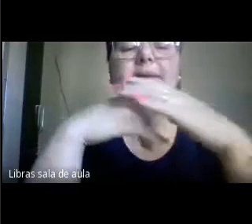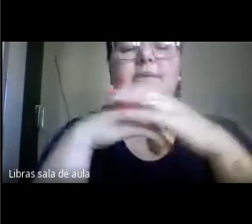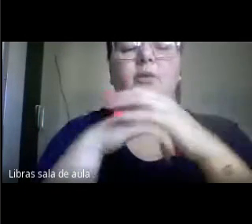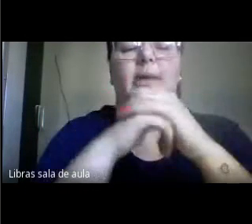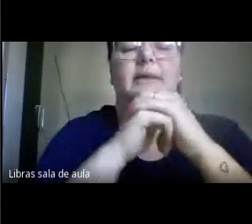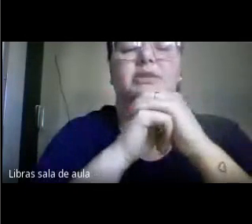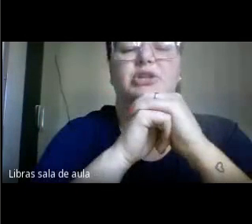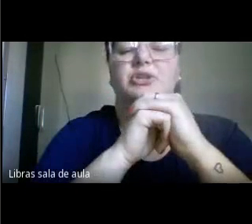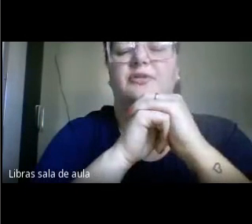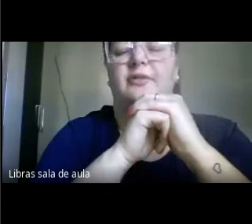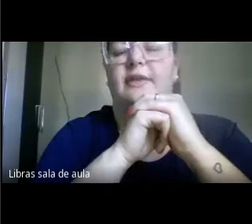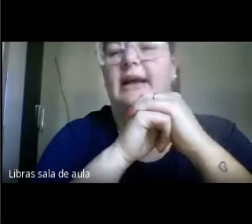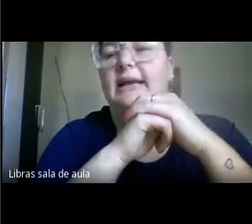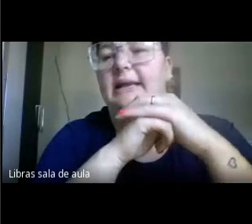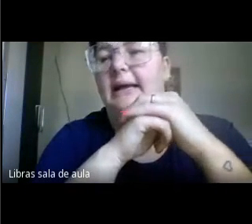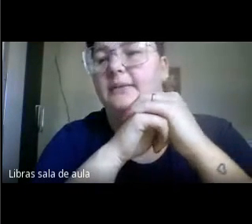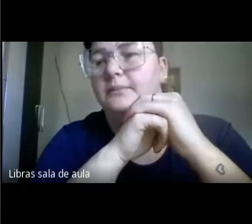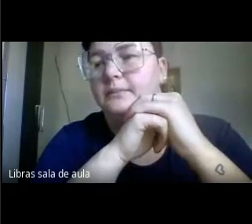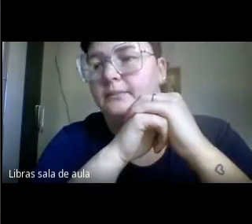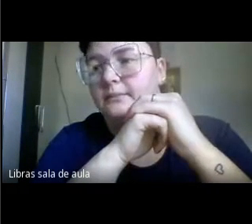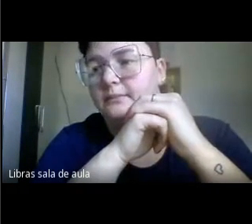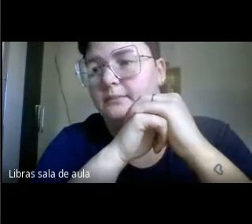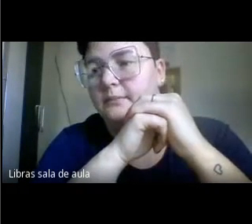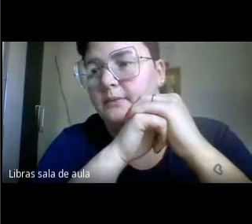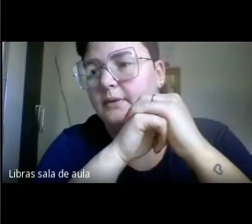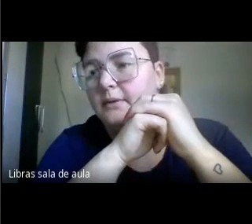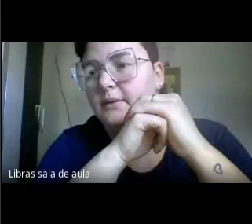Agora, para esse momento que a gente vive, Karina,